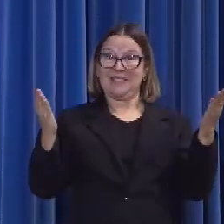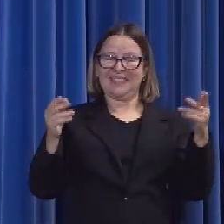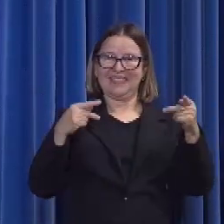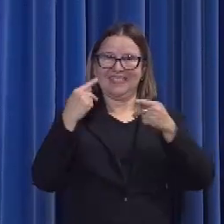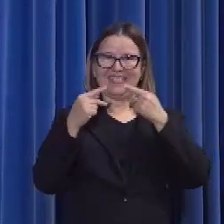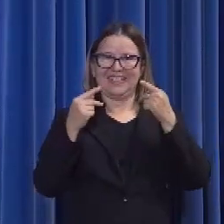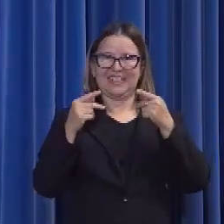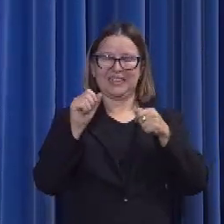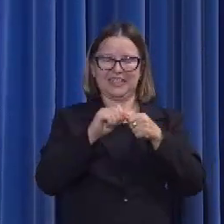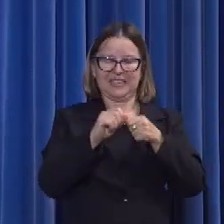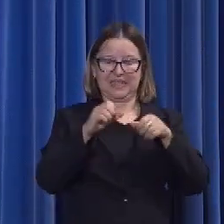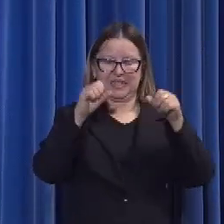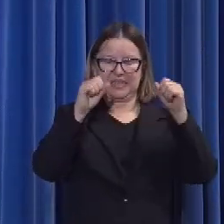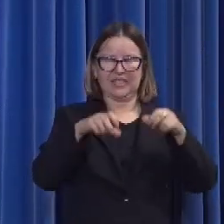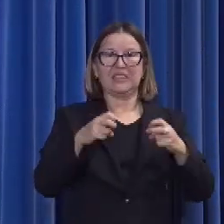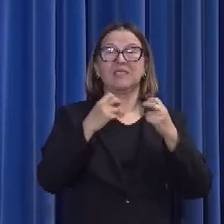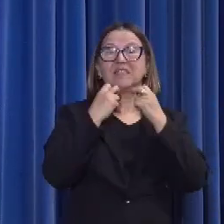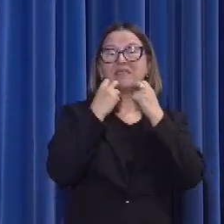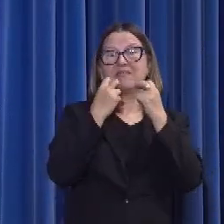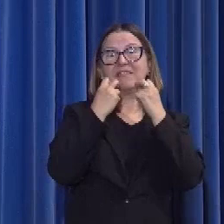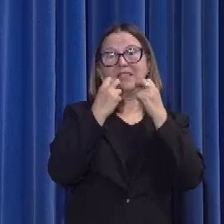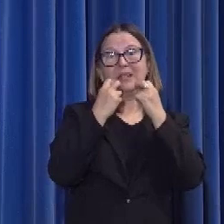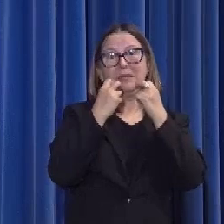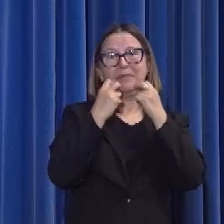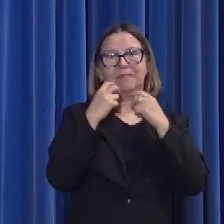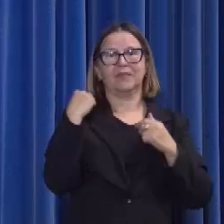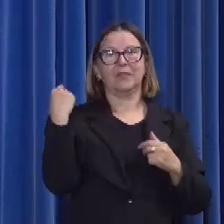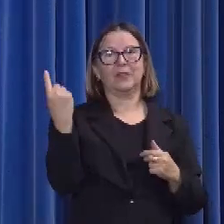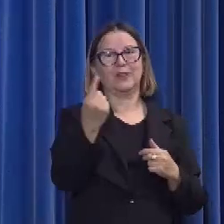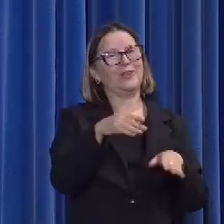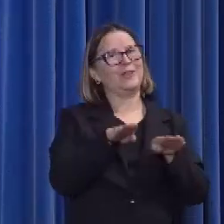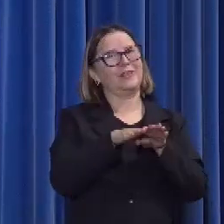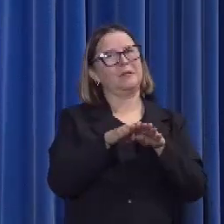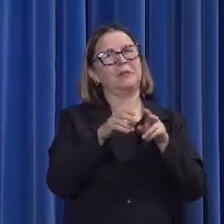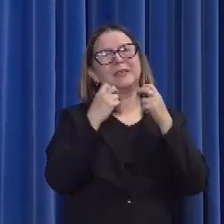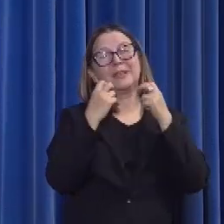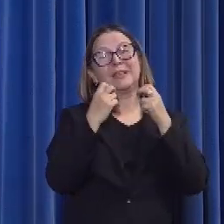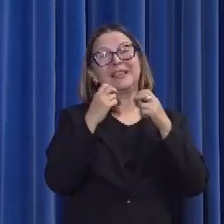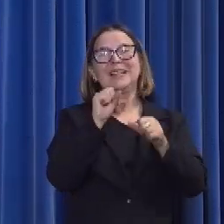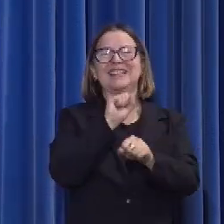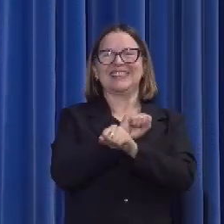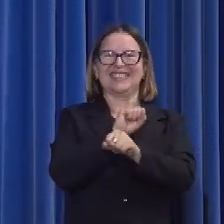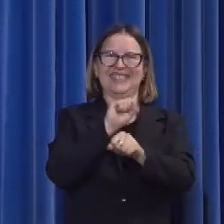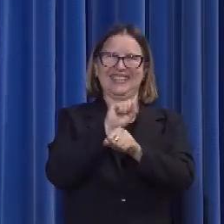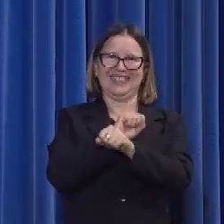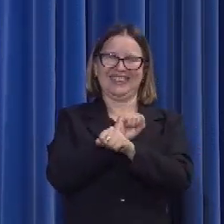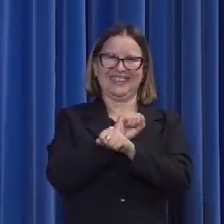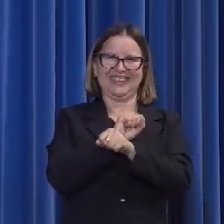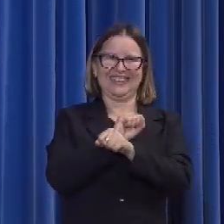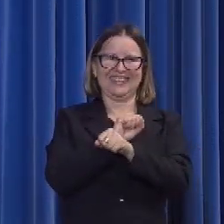a criação ela geme. E nós também gememos, aguardando